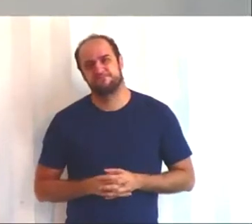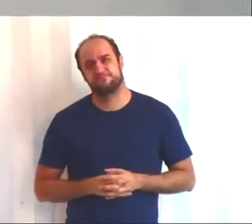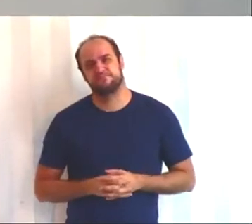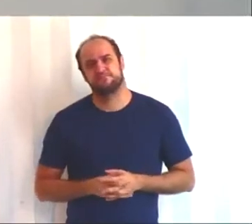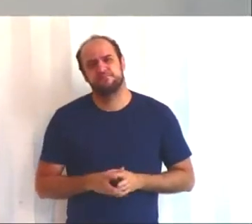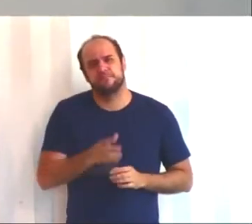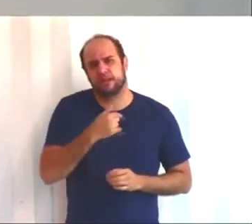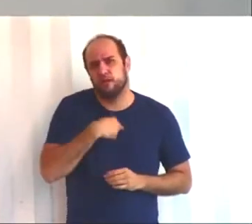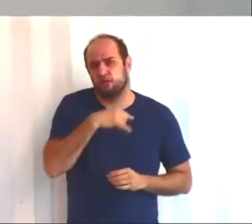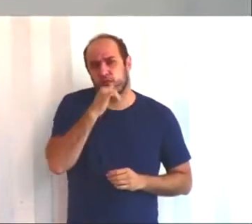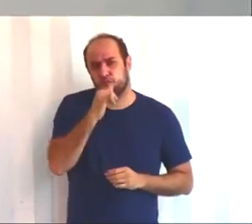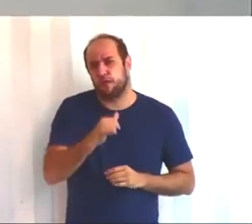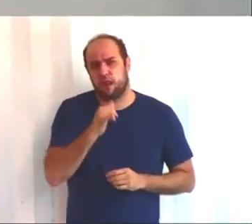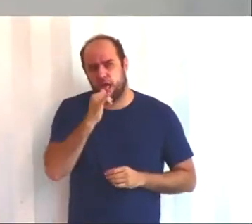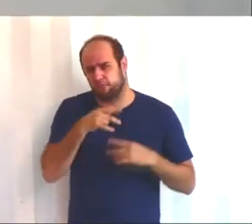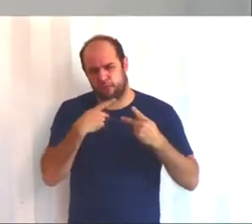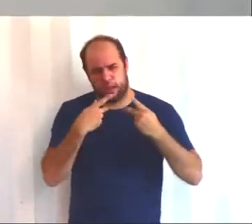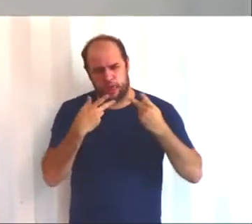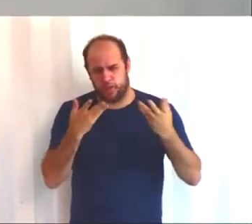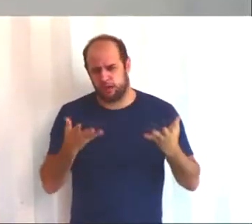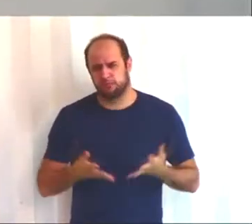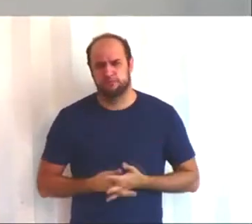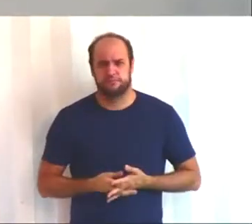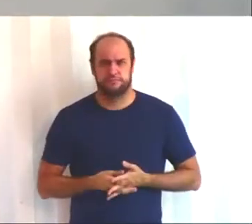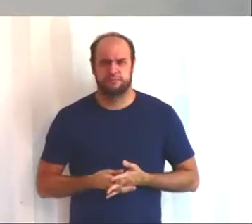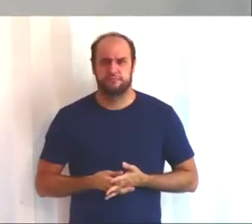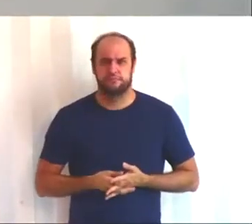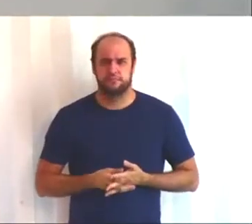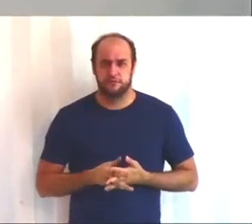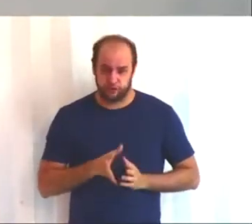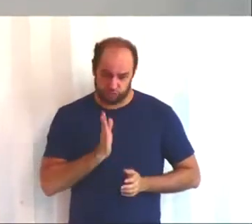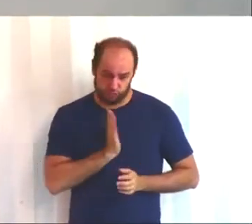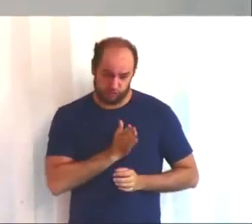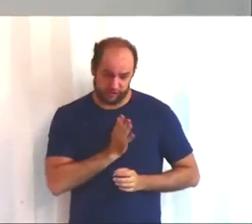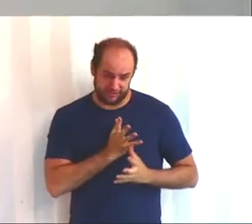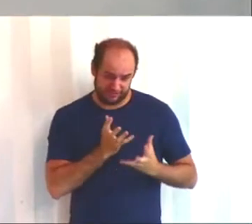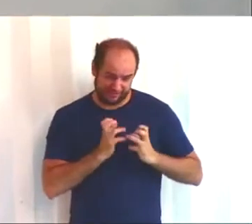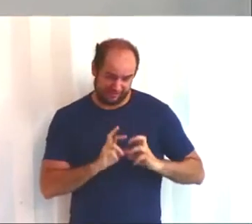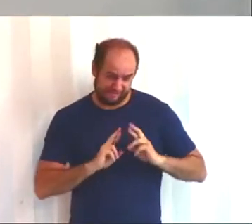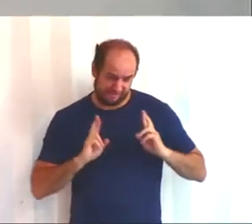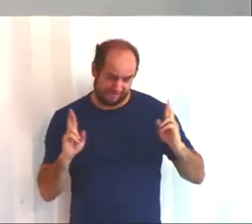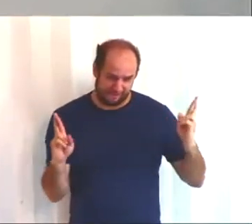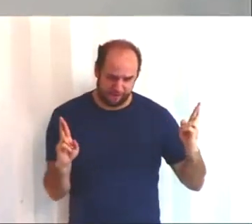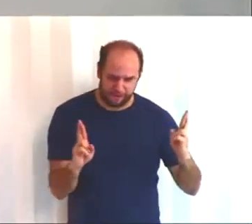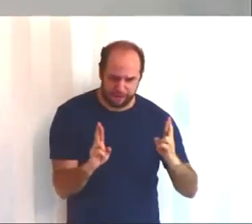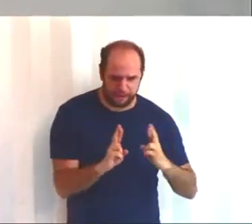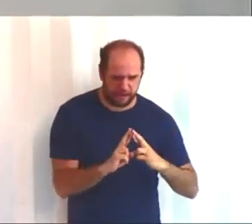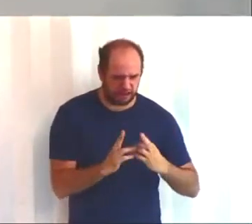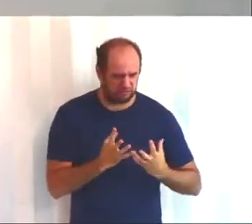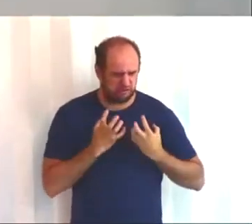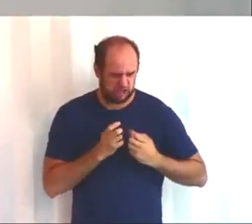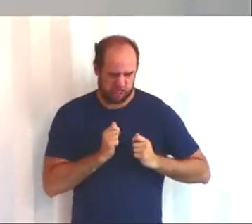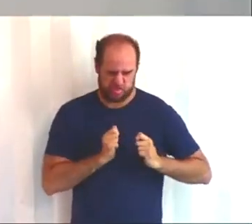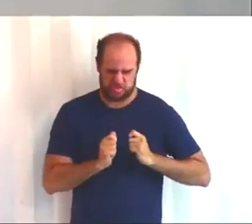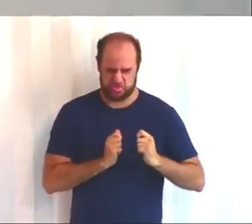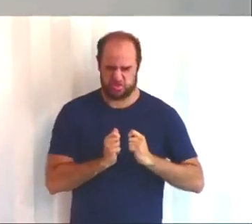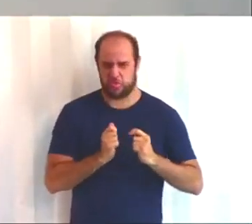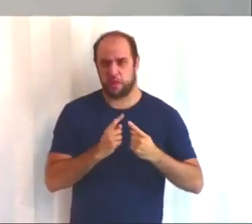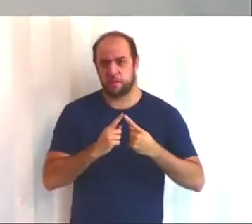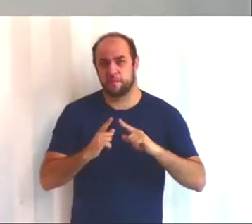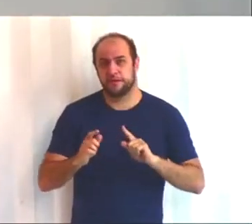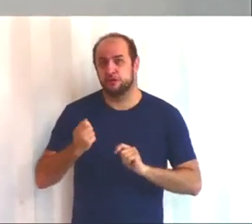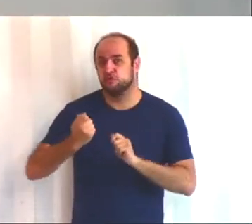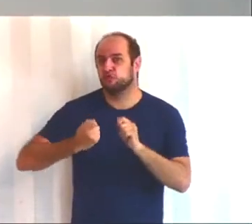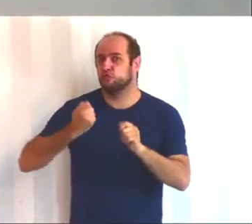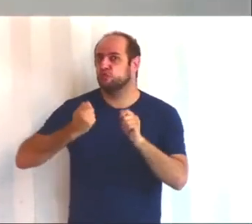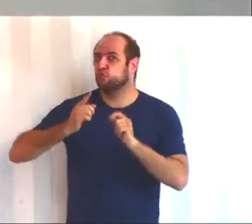Eu digo muitas coisas, provavelmente. Nosso coração procura reinar dentro de nós, quando na verdade só existe um rei que